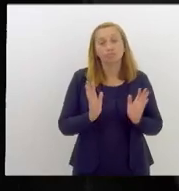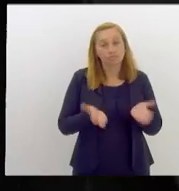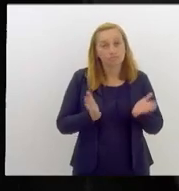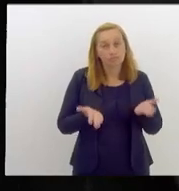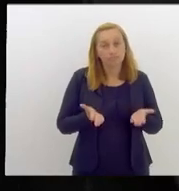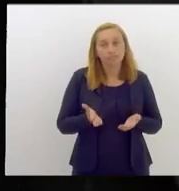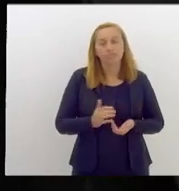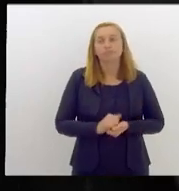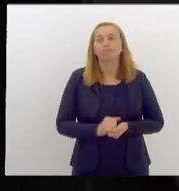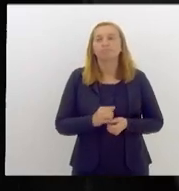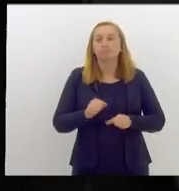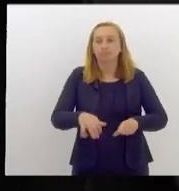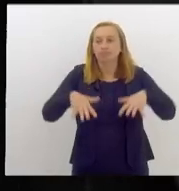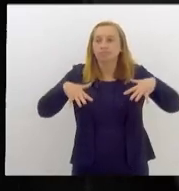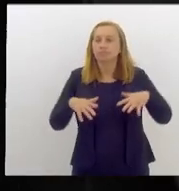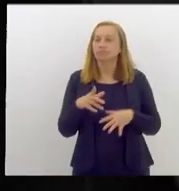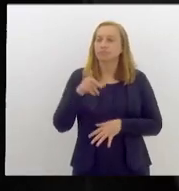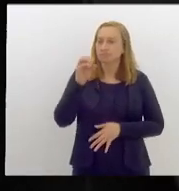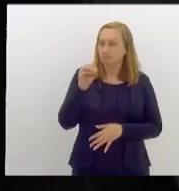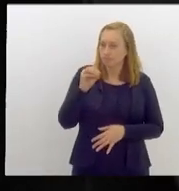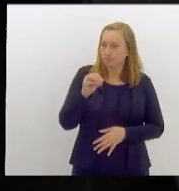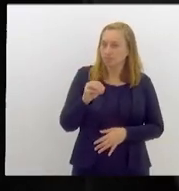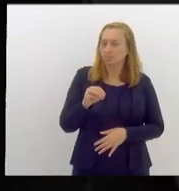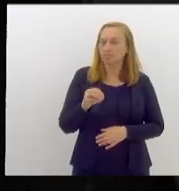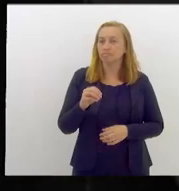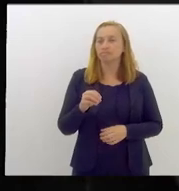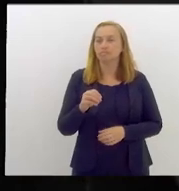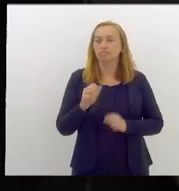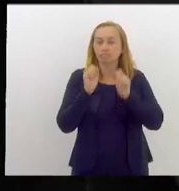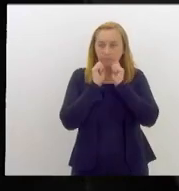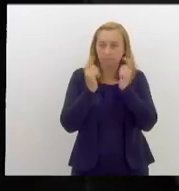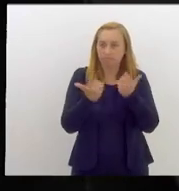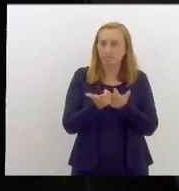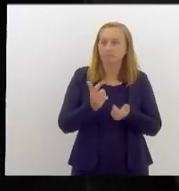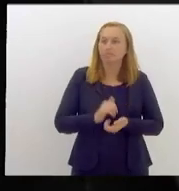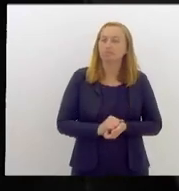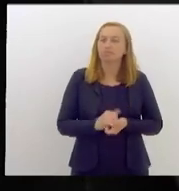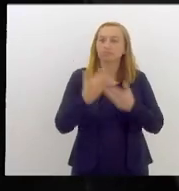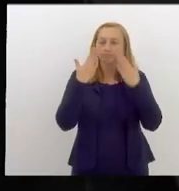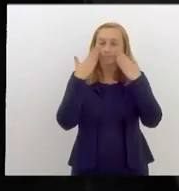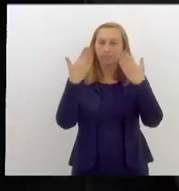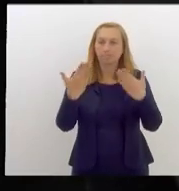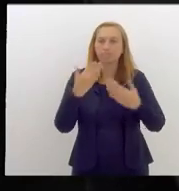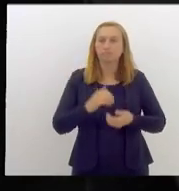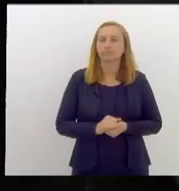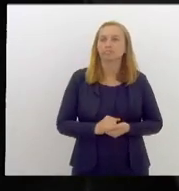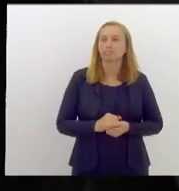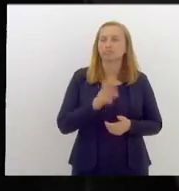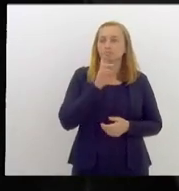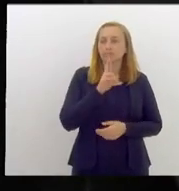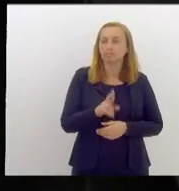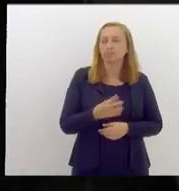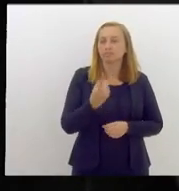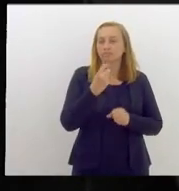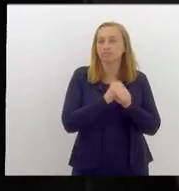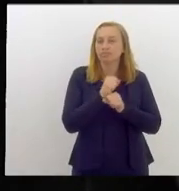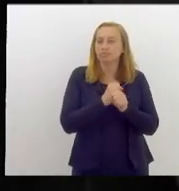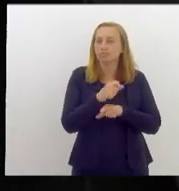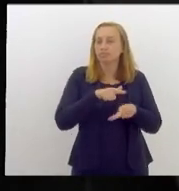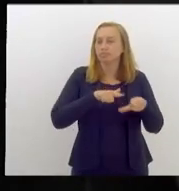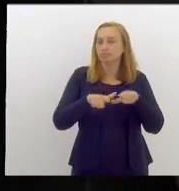neste plenário mais cedo a Assembleia Legislativa teve apresentação do resultado de um ano de trabalho